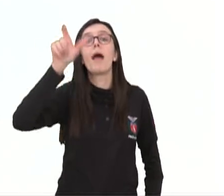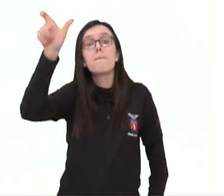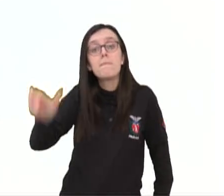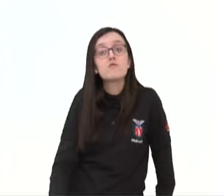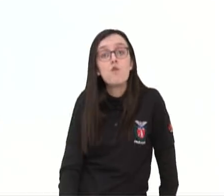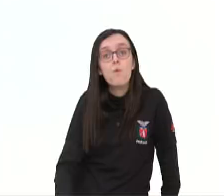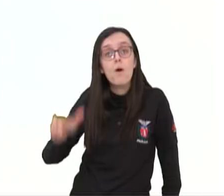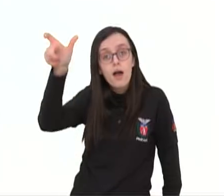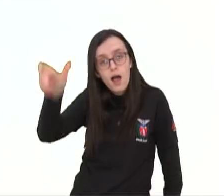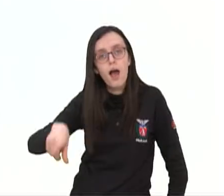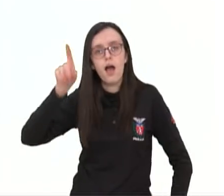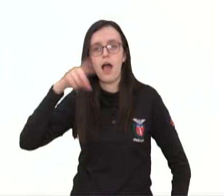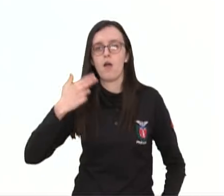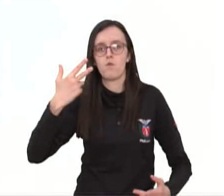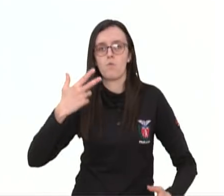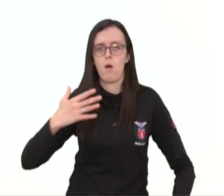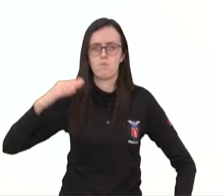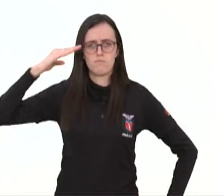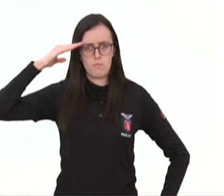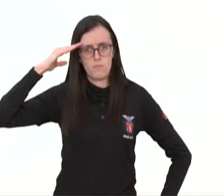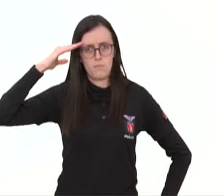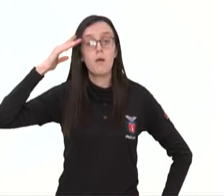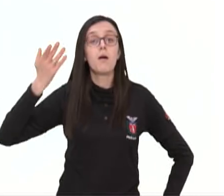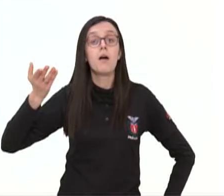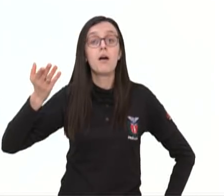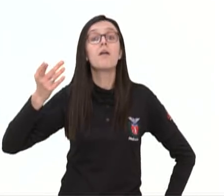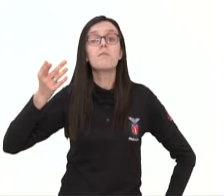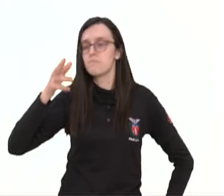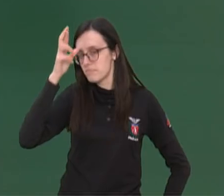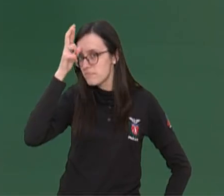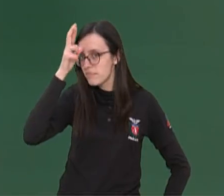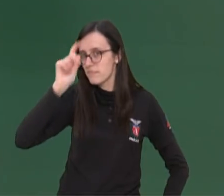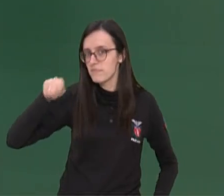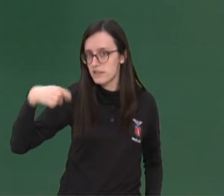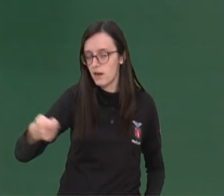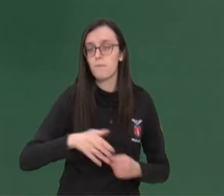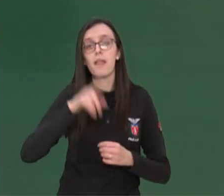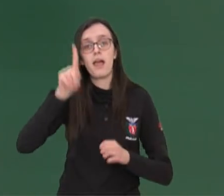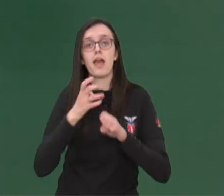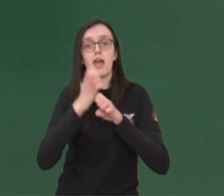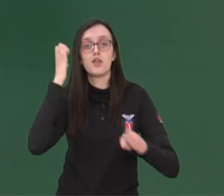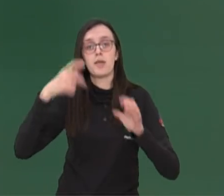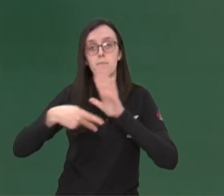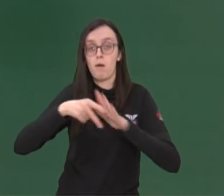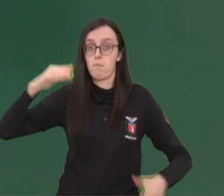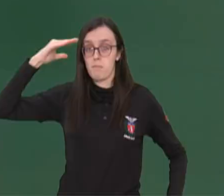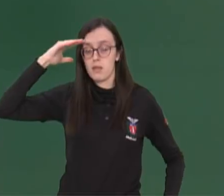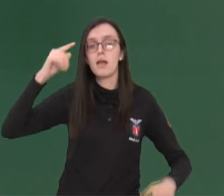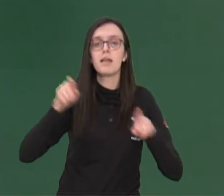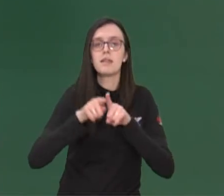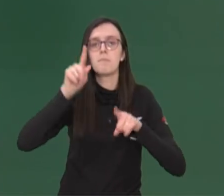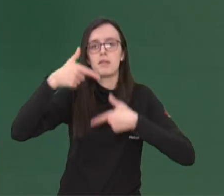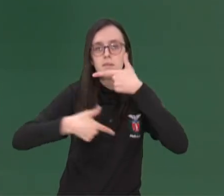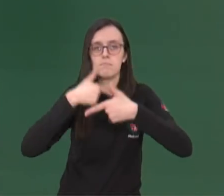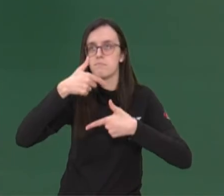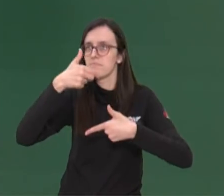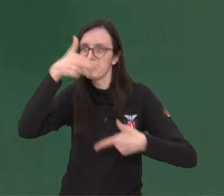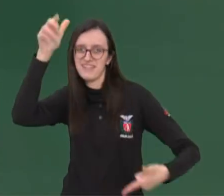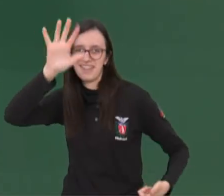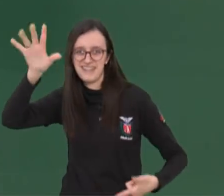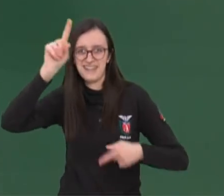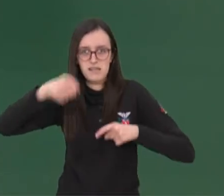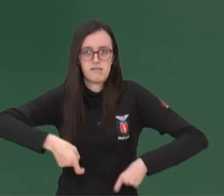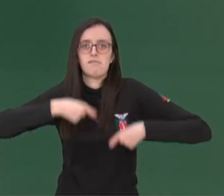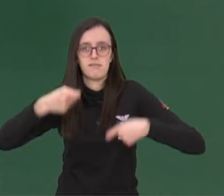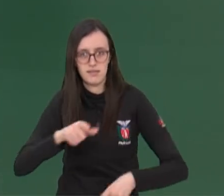pessoa, da figura do Marechal Cândido Rondon. Ele era um engenheiro militar e sertanista e